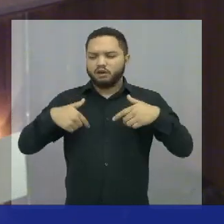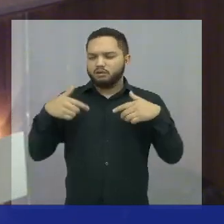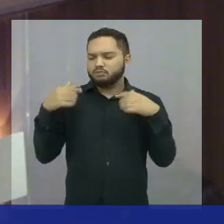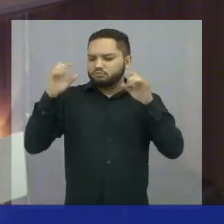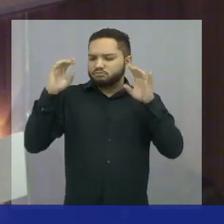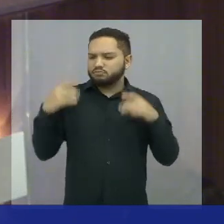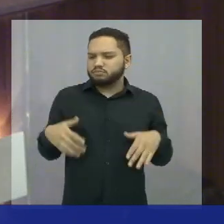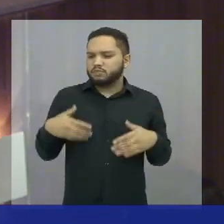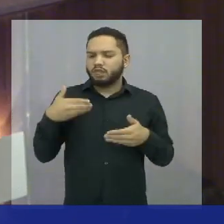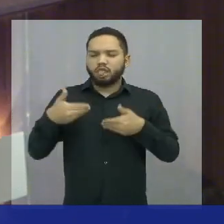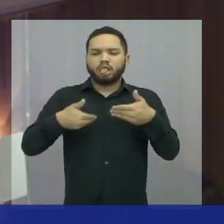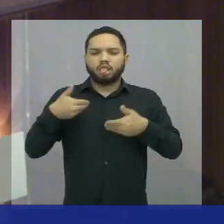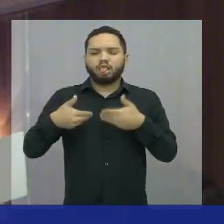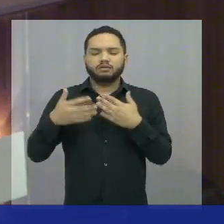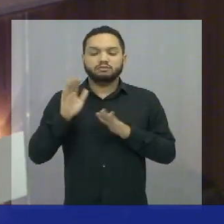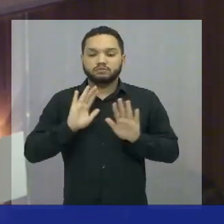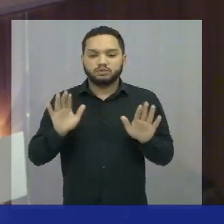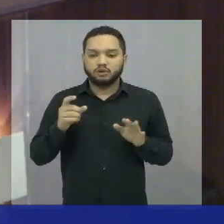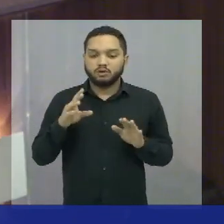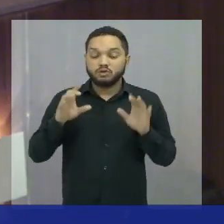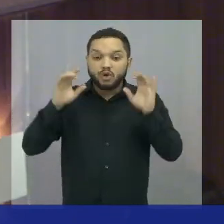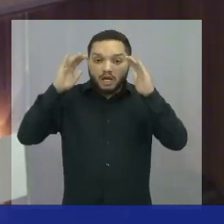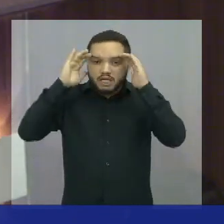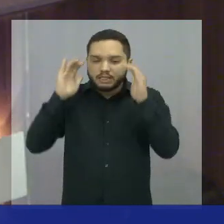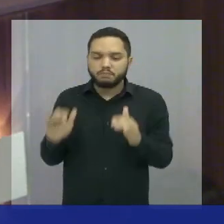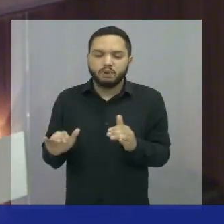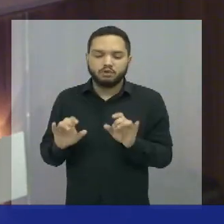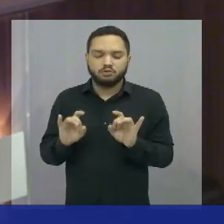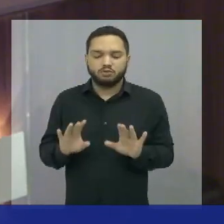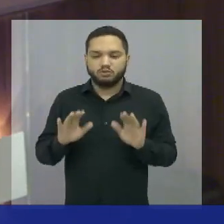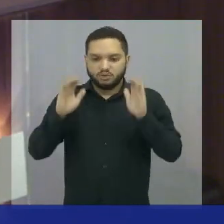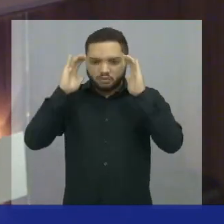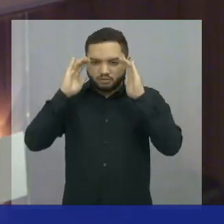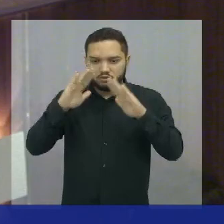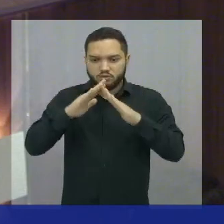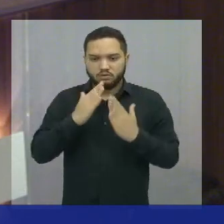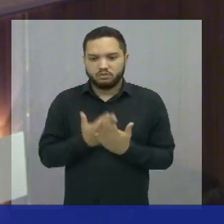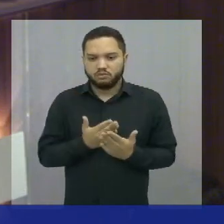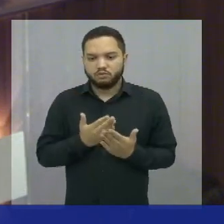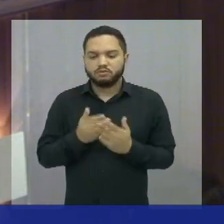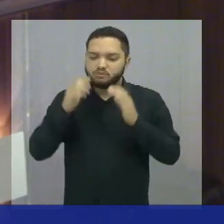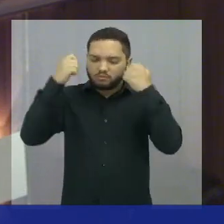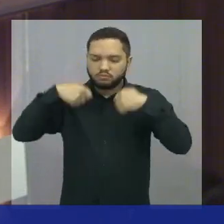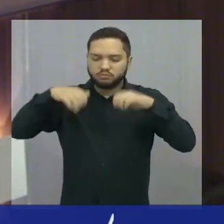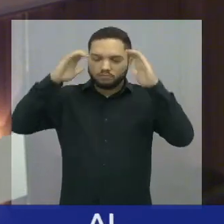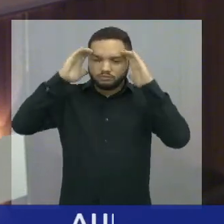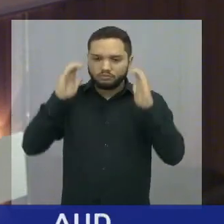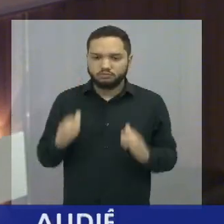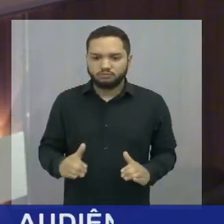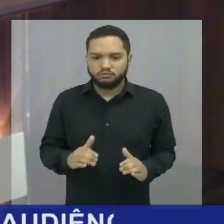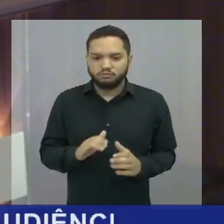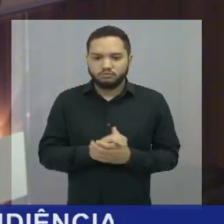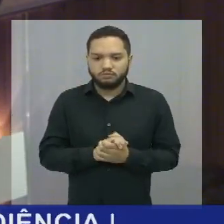não. Só respeito, só isso, mais nada. Mais nada.